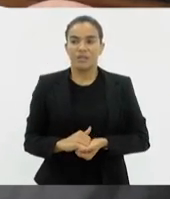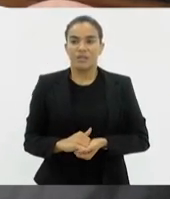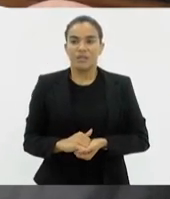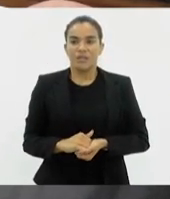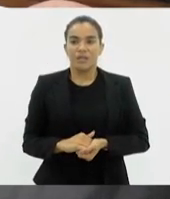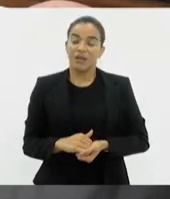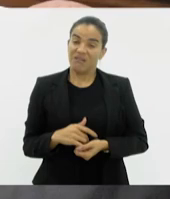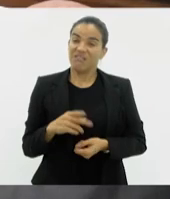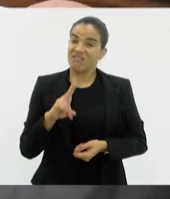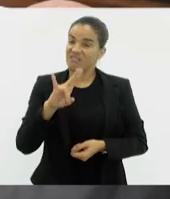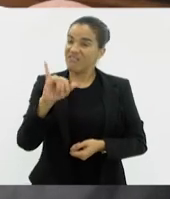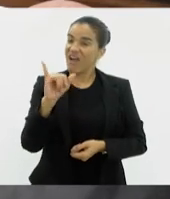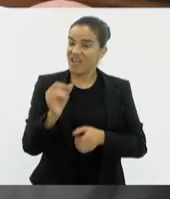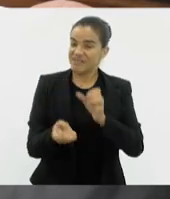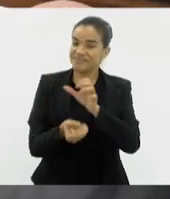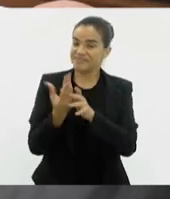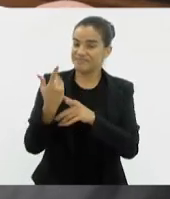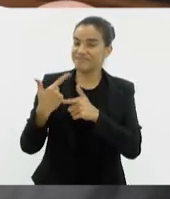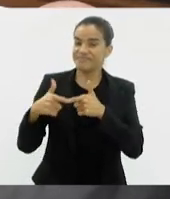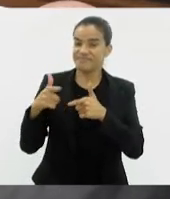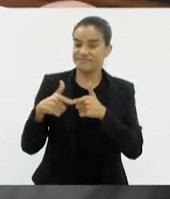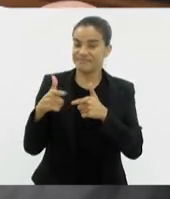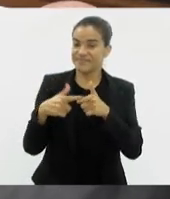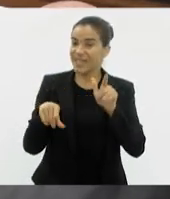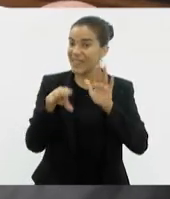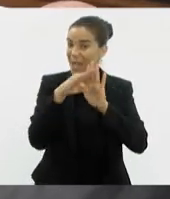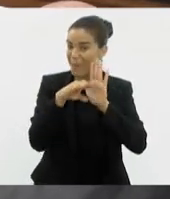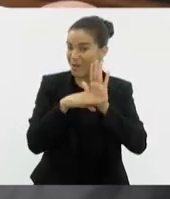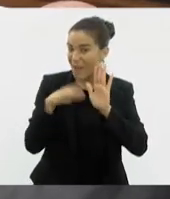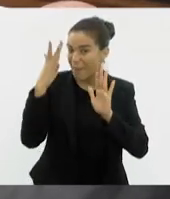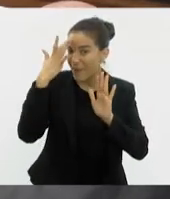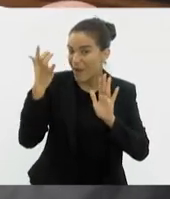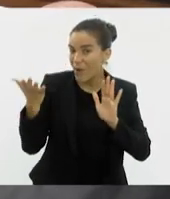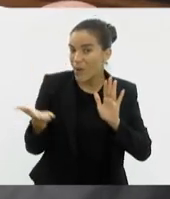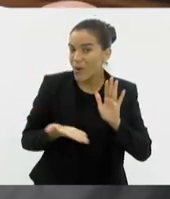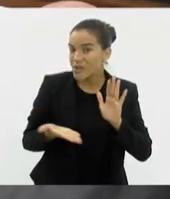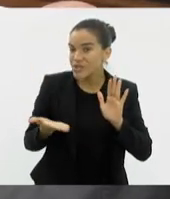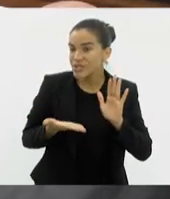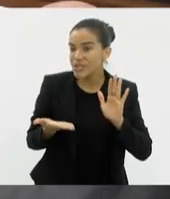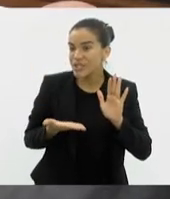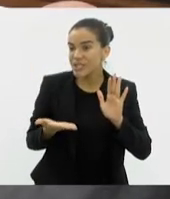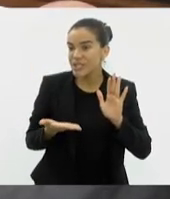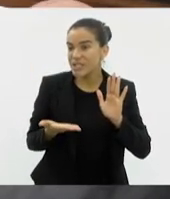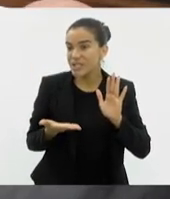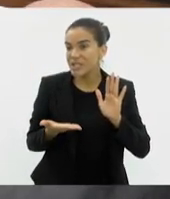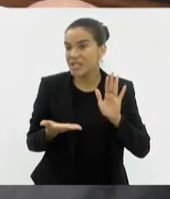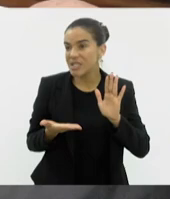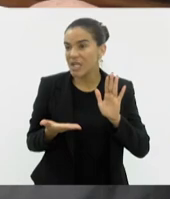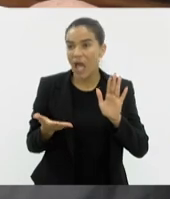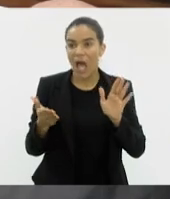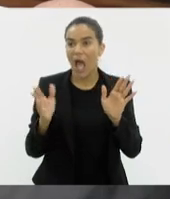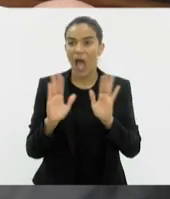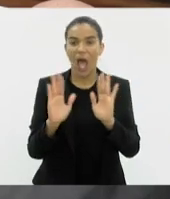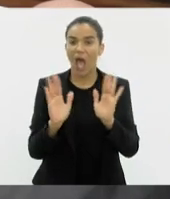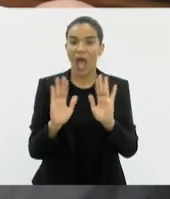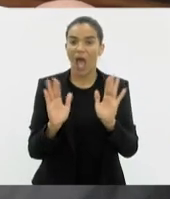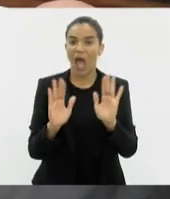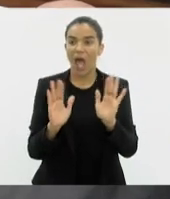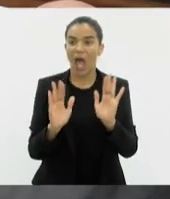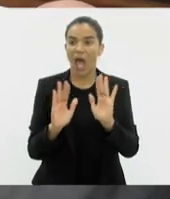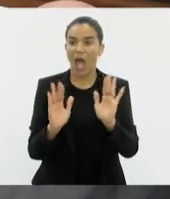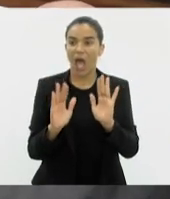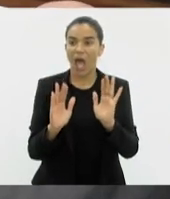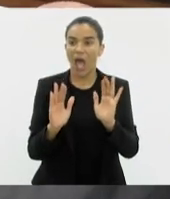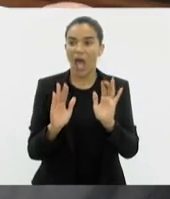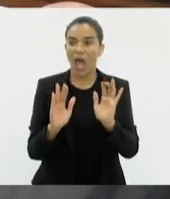Vai ter um problema, né? Você está na pauta de amanhã ou de hoje? Não, não está na pauta. Ah, não está, eu achei que estava na, não, pauta. Não, está na pauta,